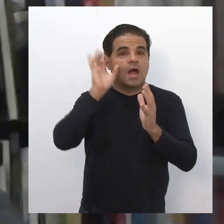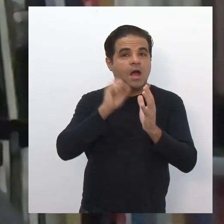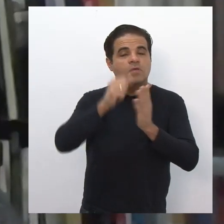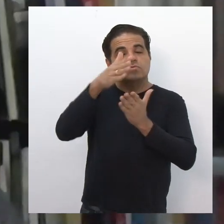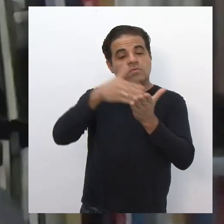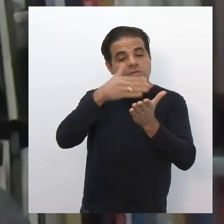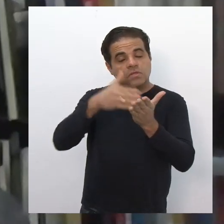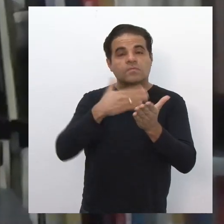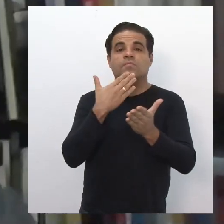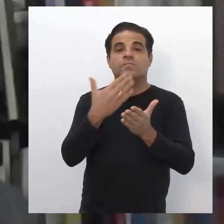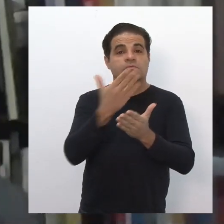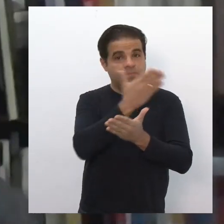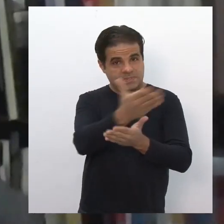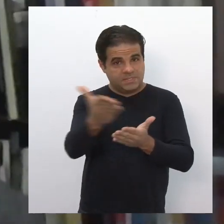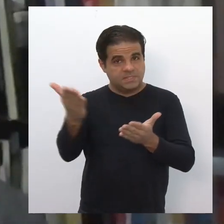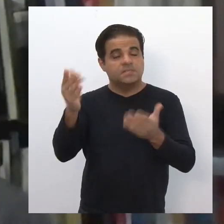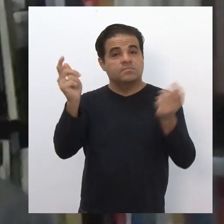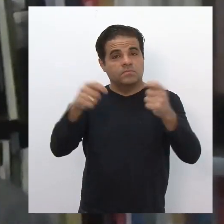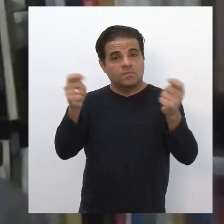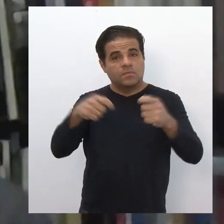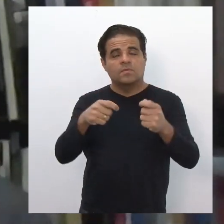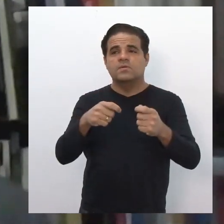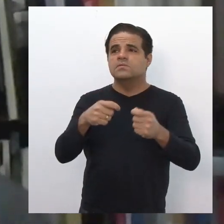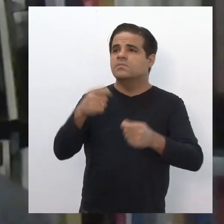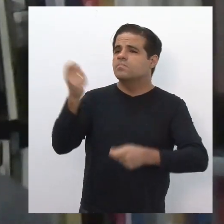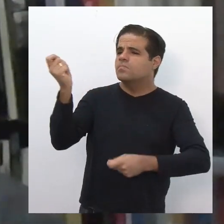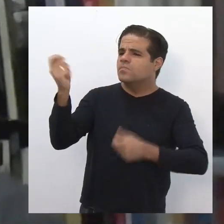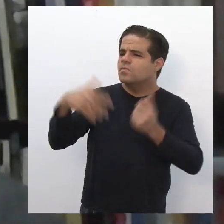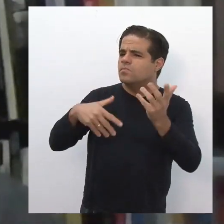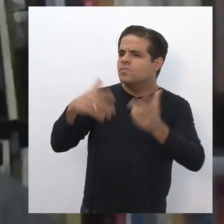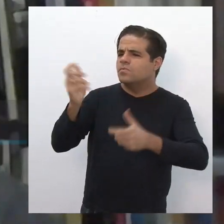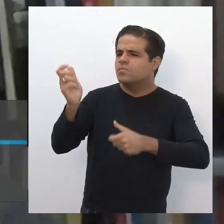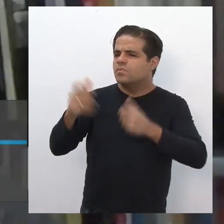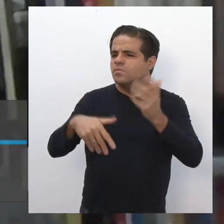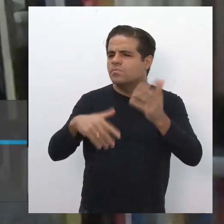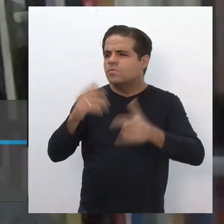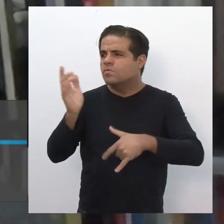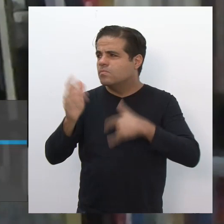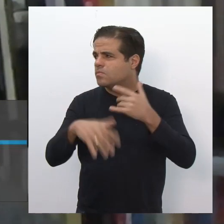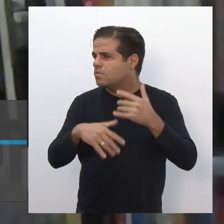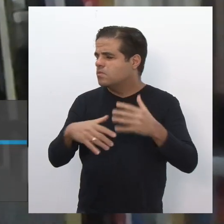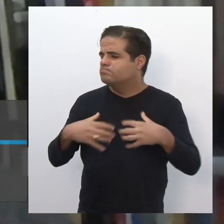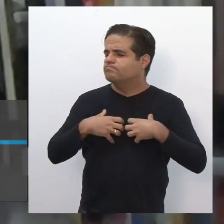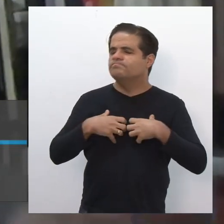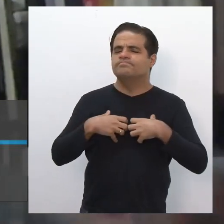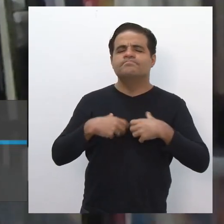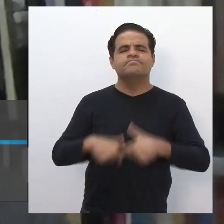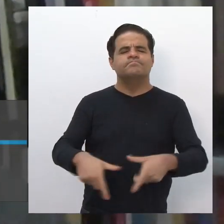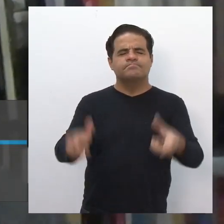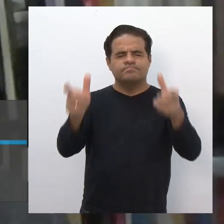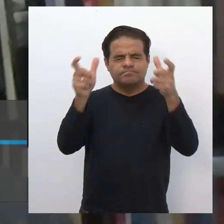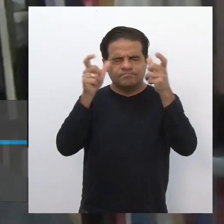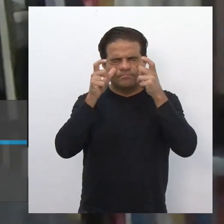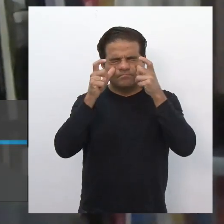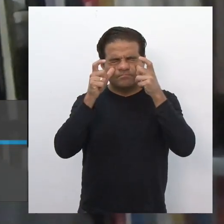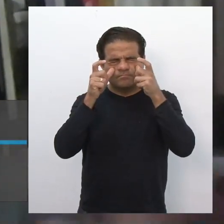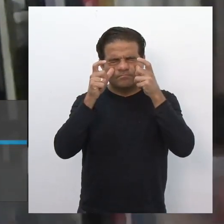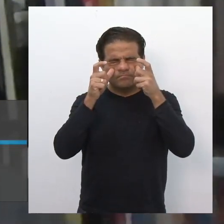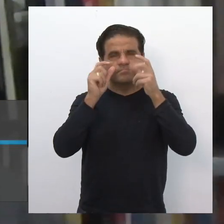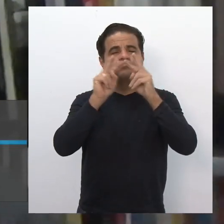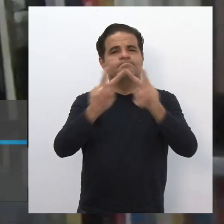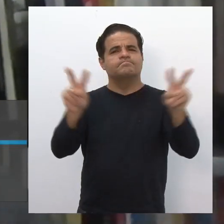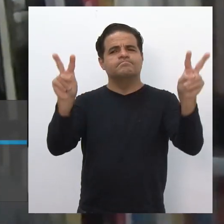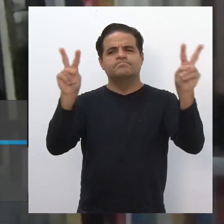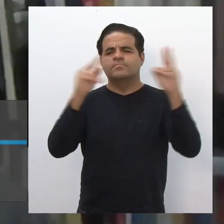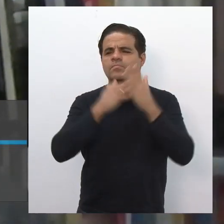Então, eu vou pedir para você contar um pouco para quem está nos assistindo, como que foi, como que